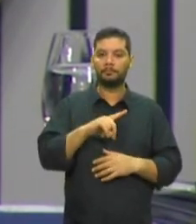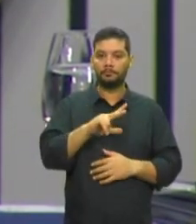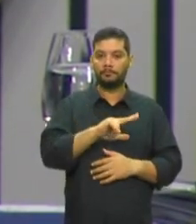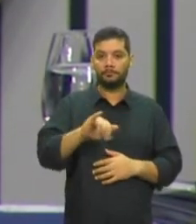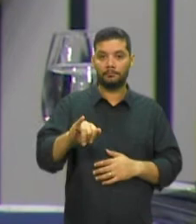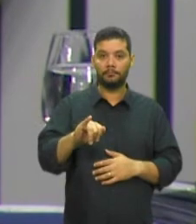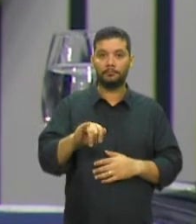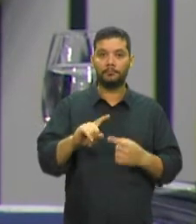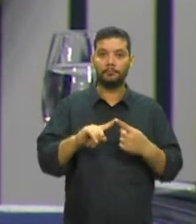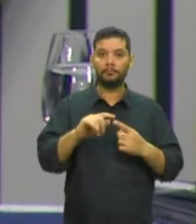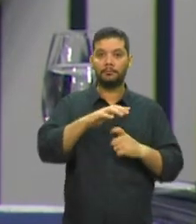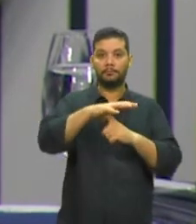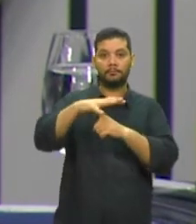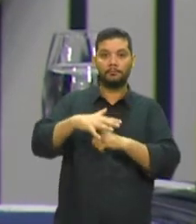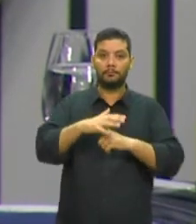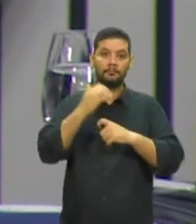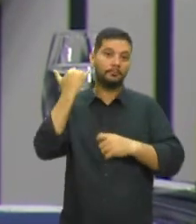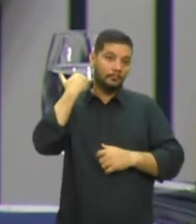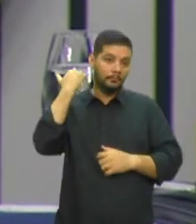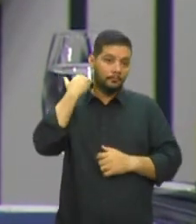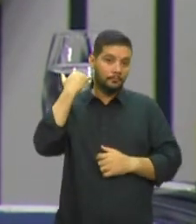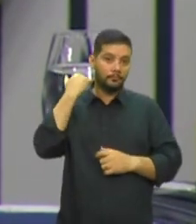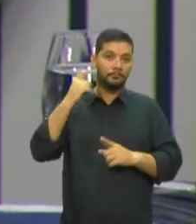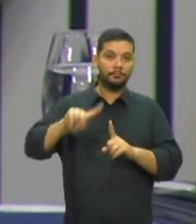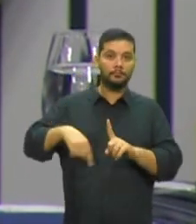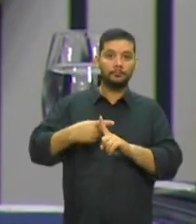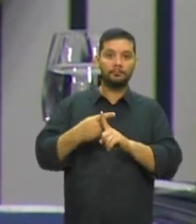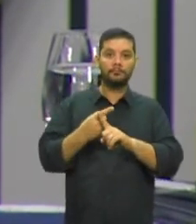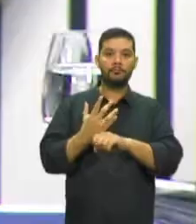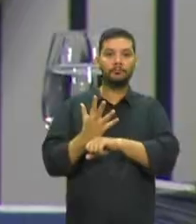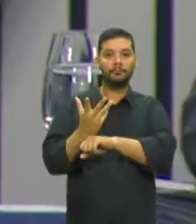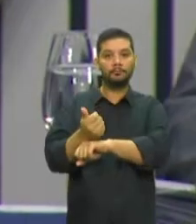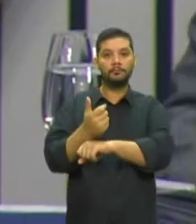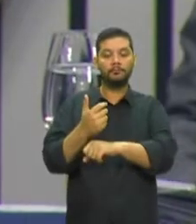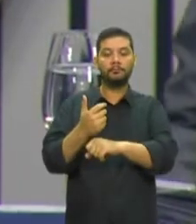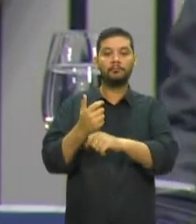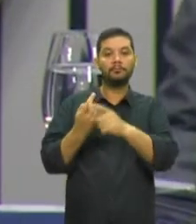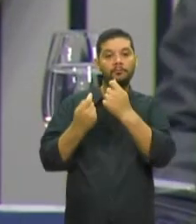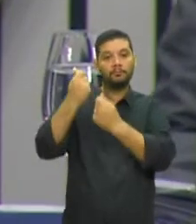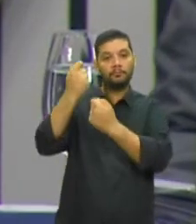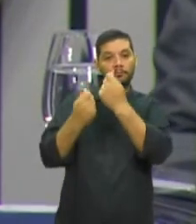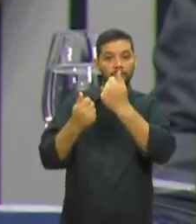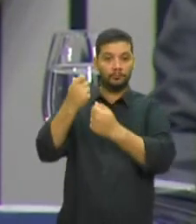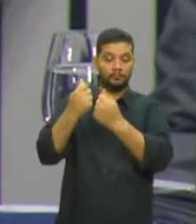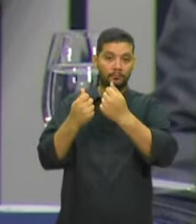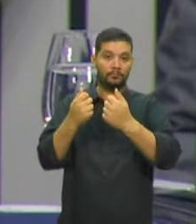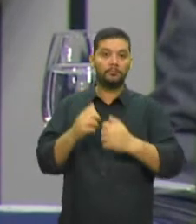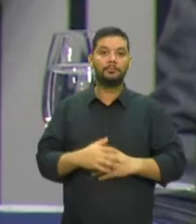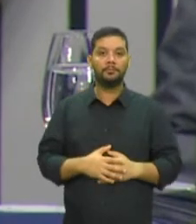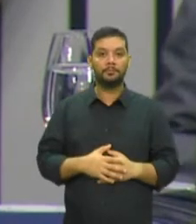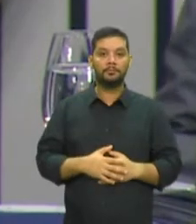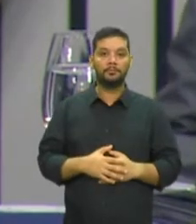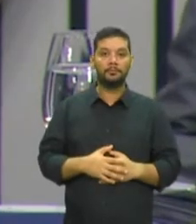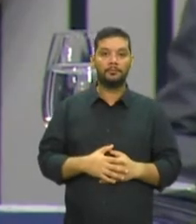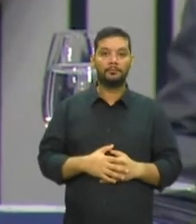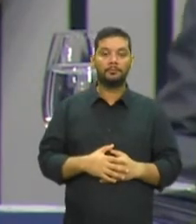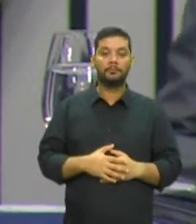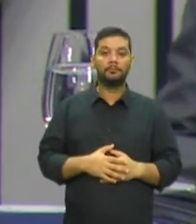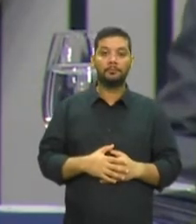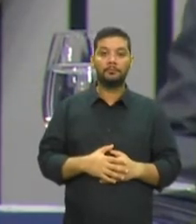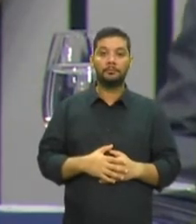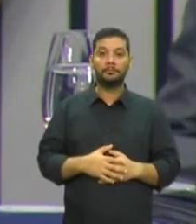uma feira de serviços e um festival cultural. Além dos serviços que a Casa já